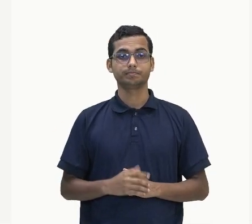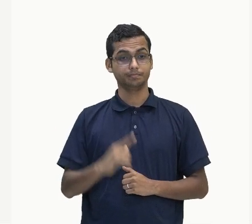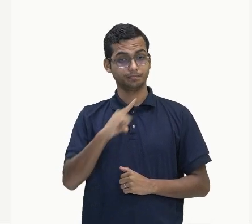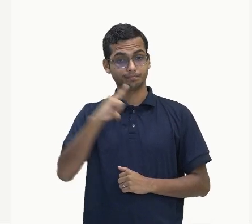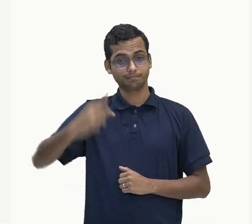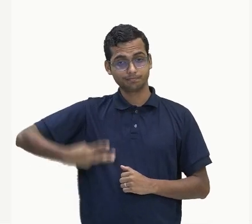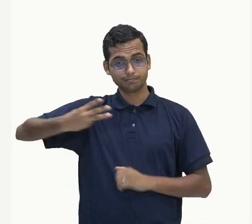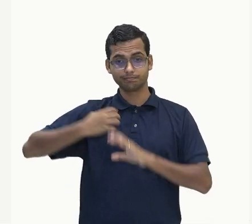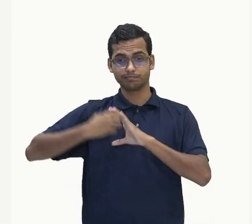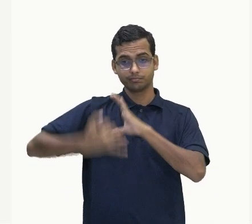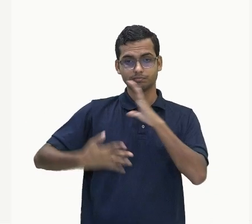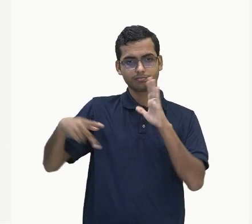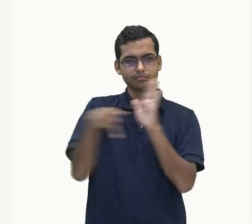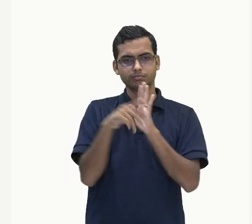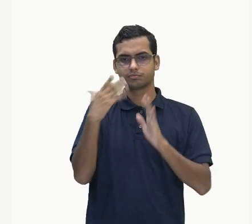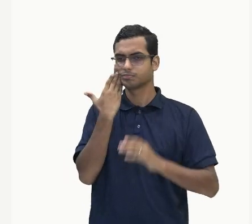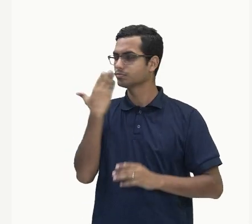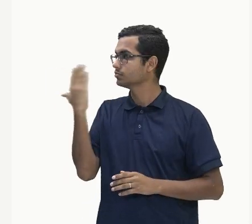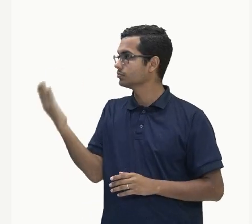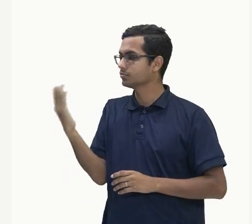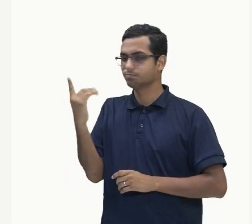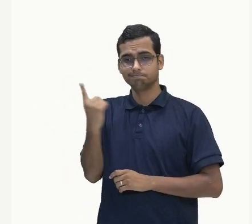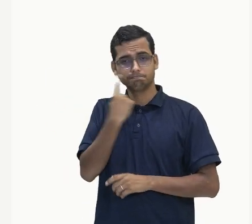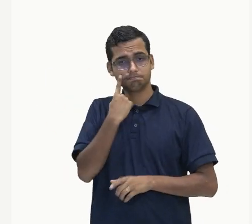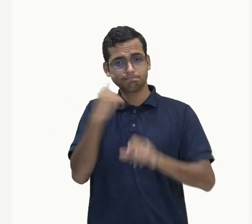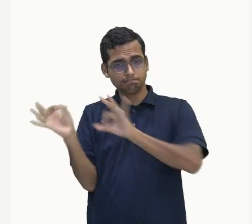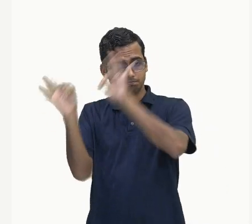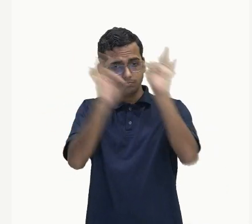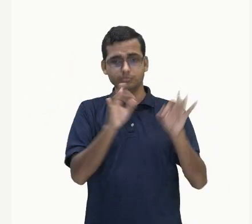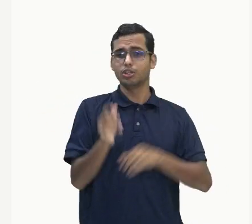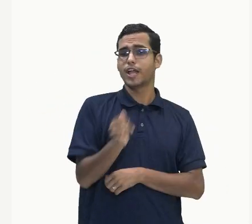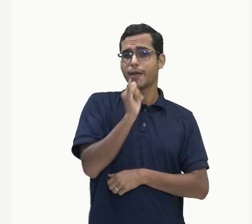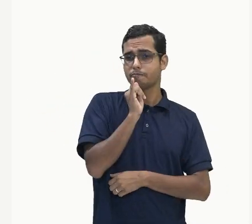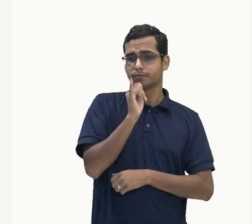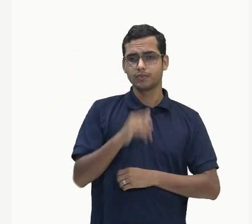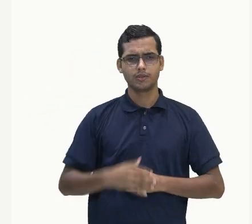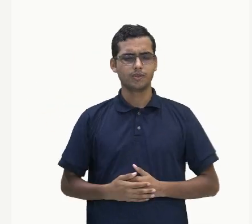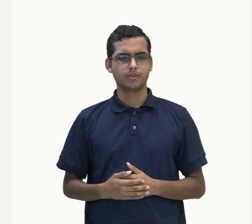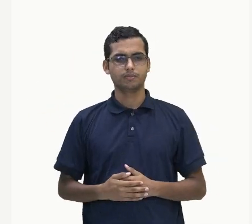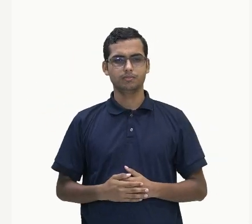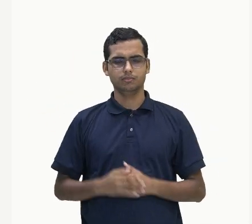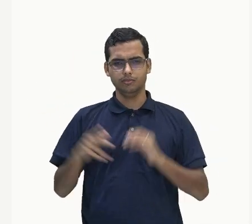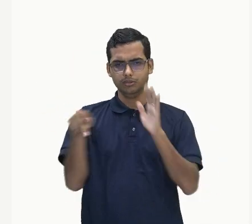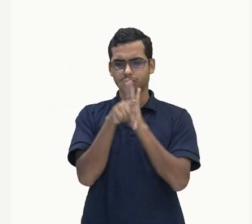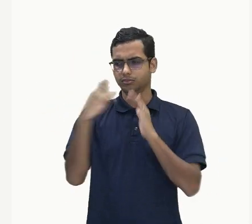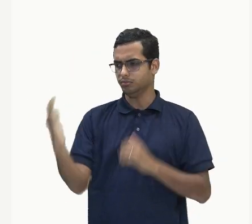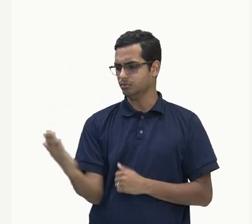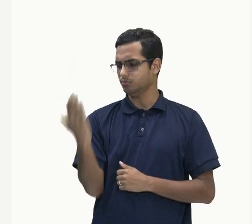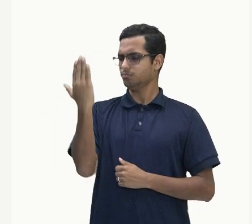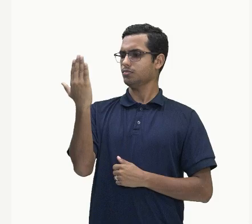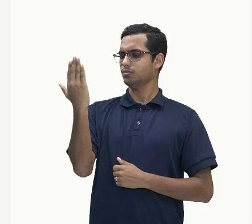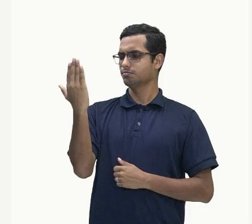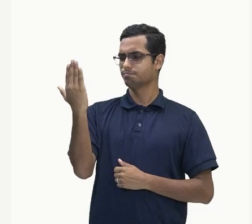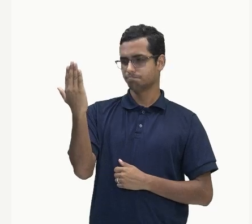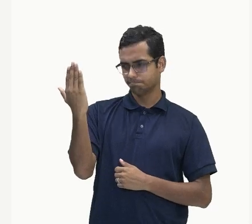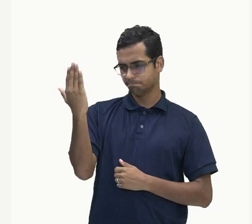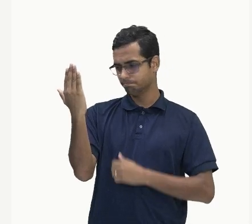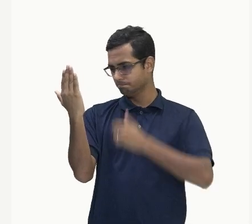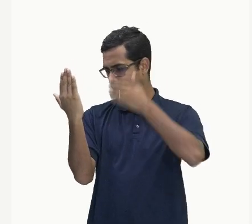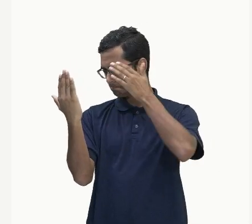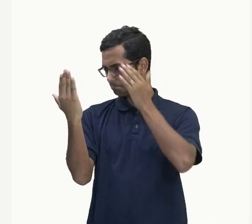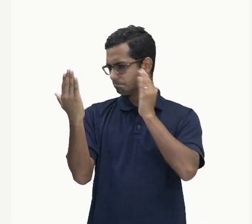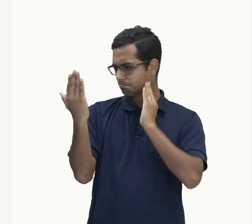aí. Você pode observar, por exemplo, que quando você se olha no espelho plano e tem alguma